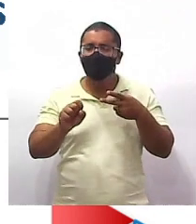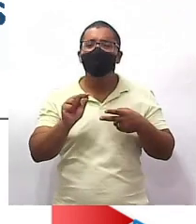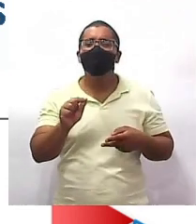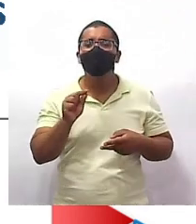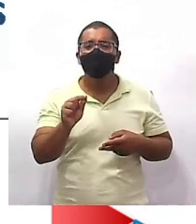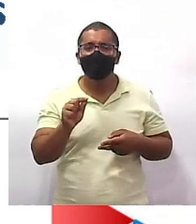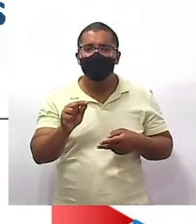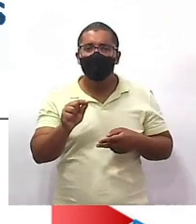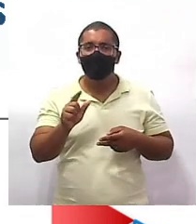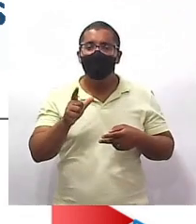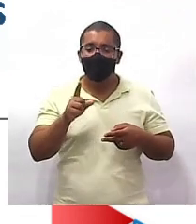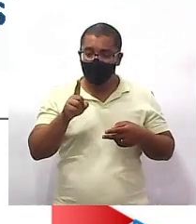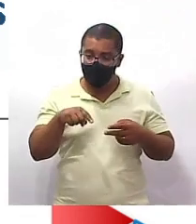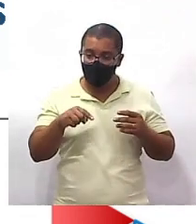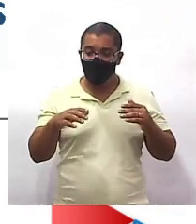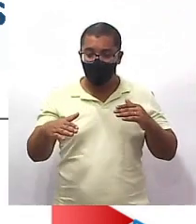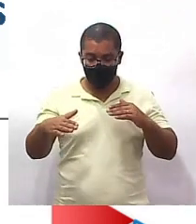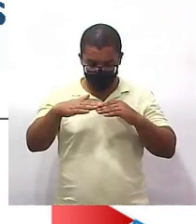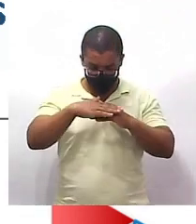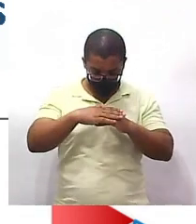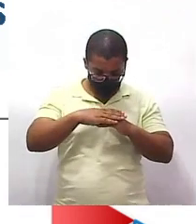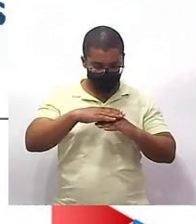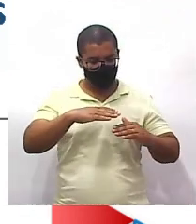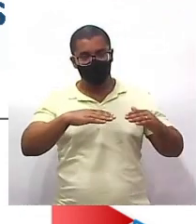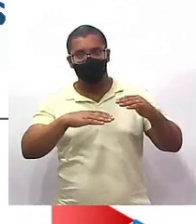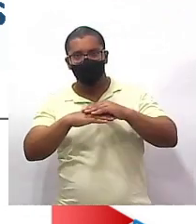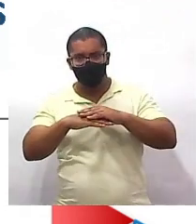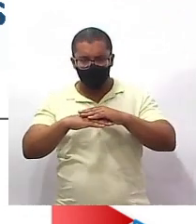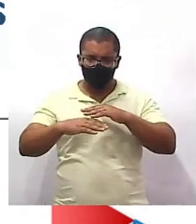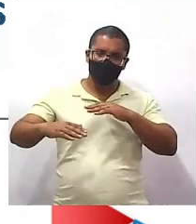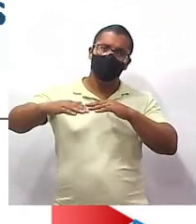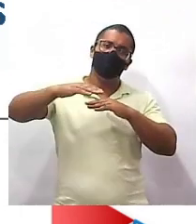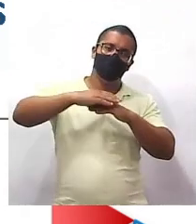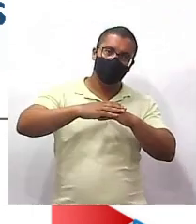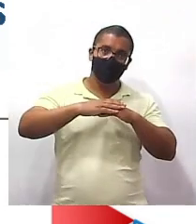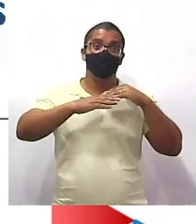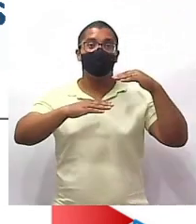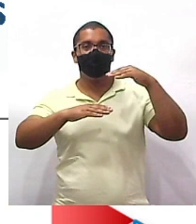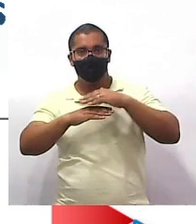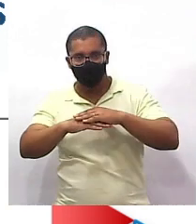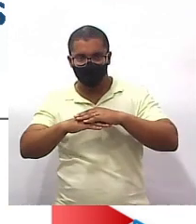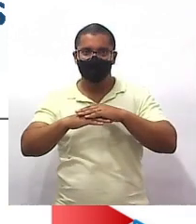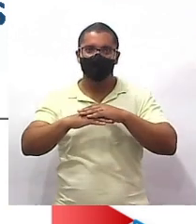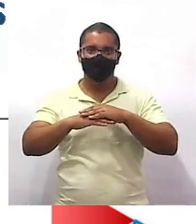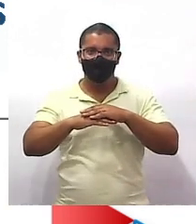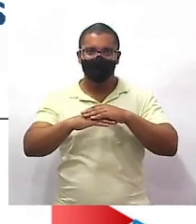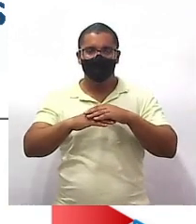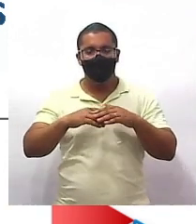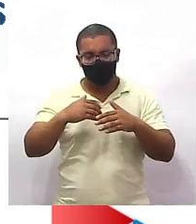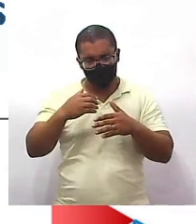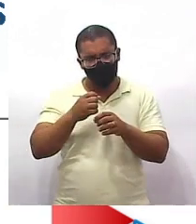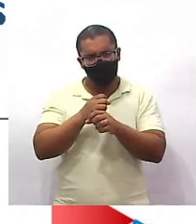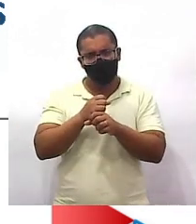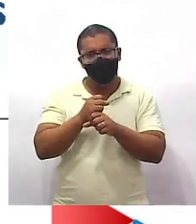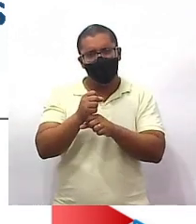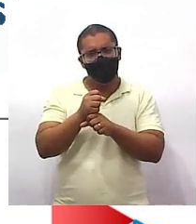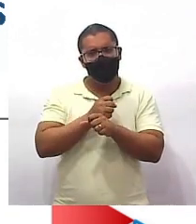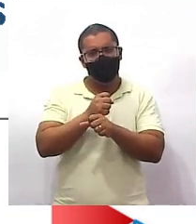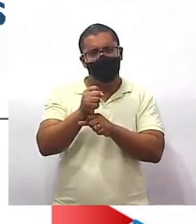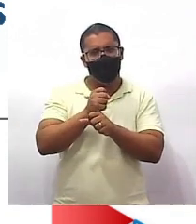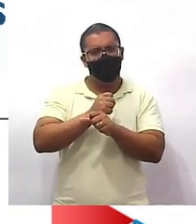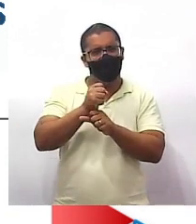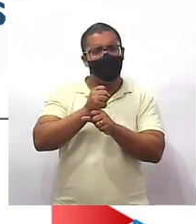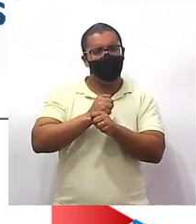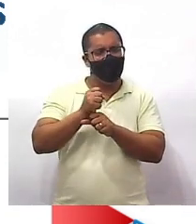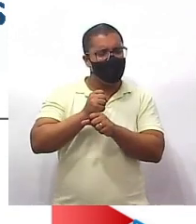de sedimentos que são depositados e compactados durante ali, milhares de